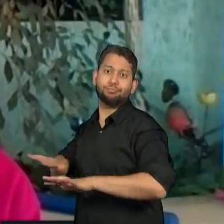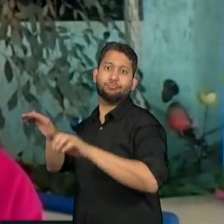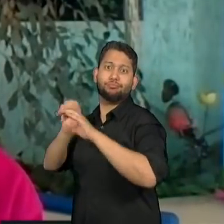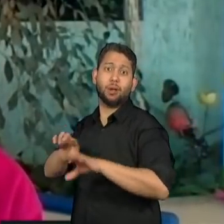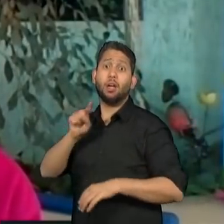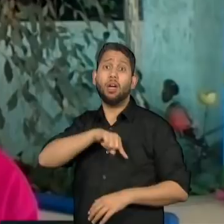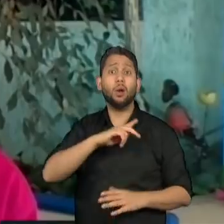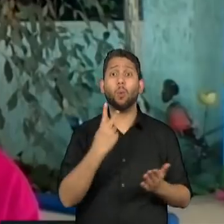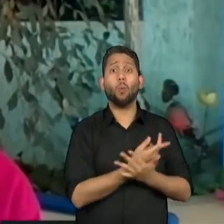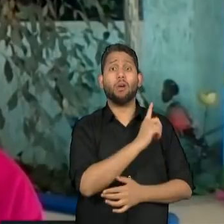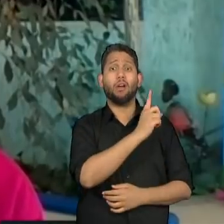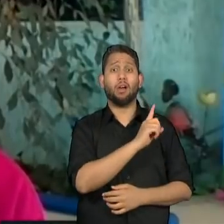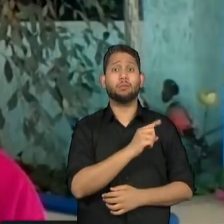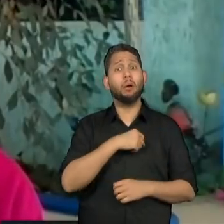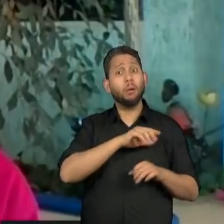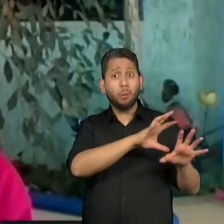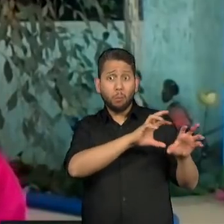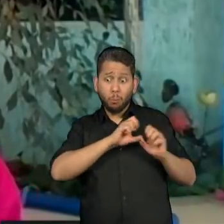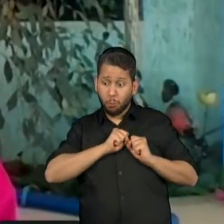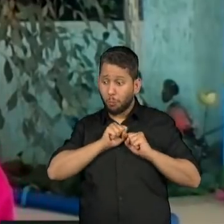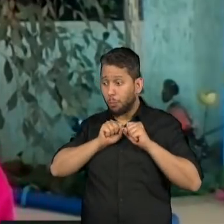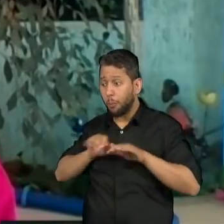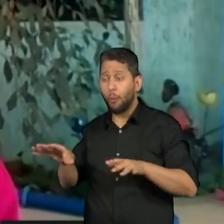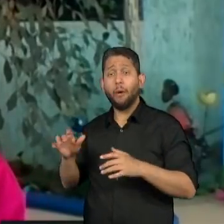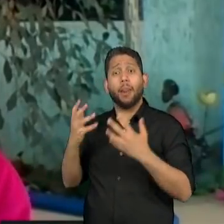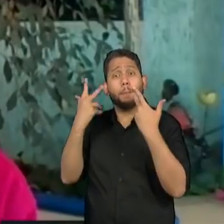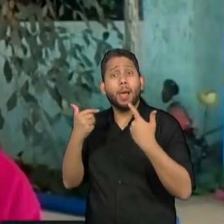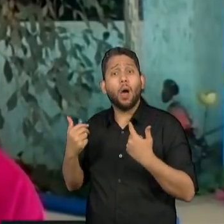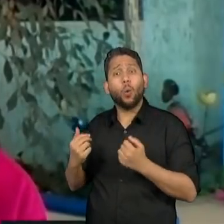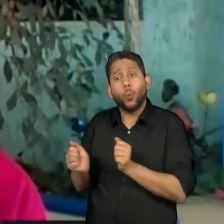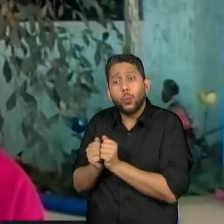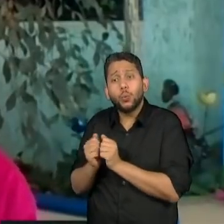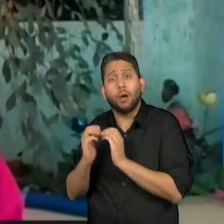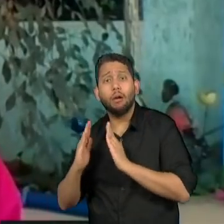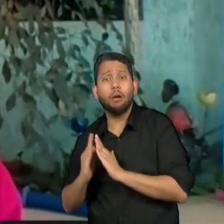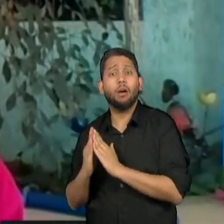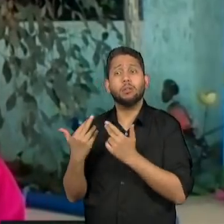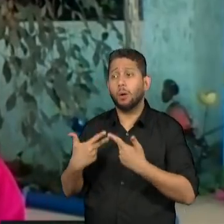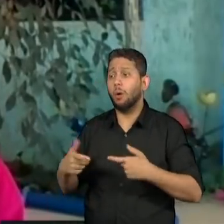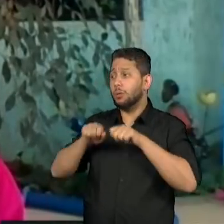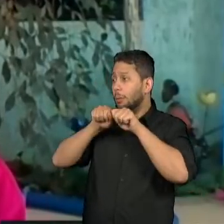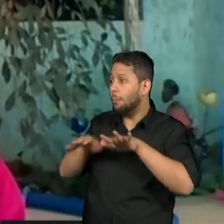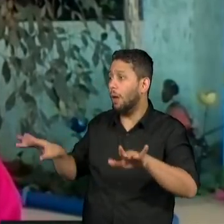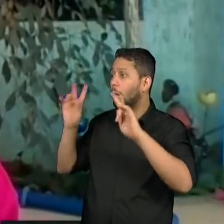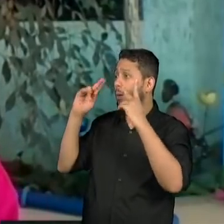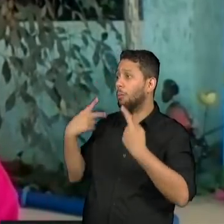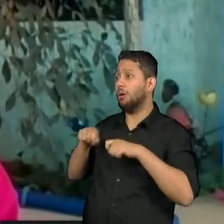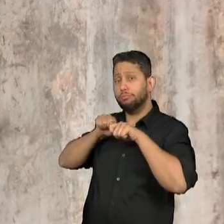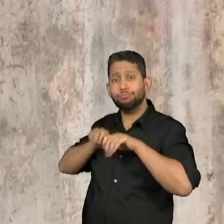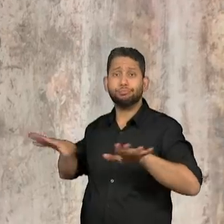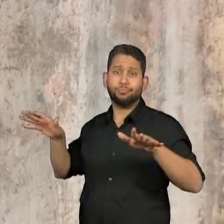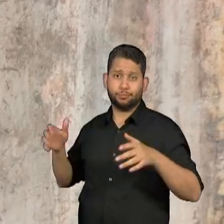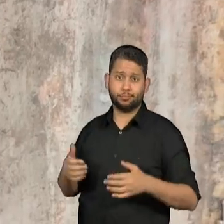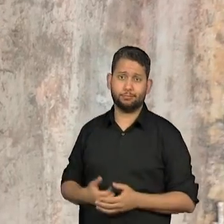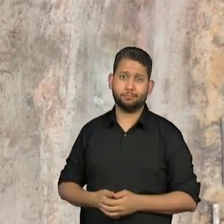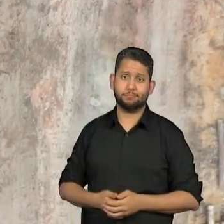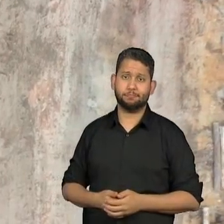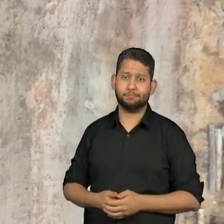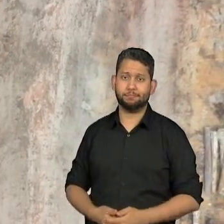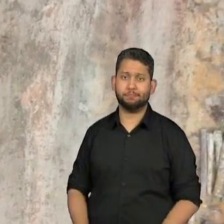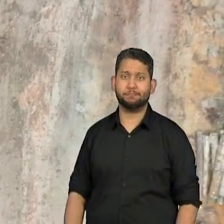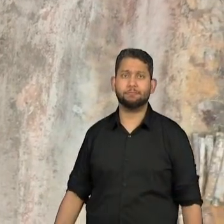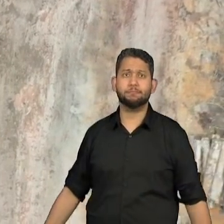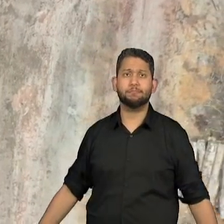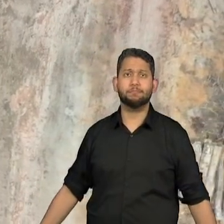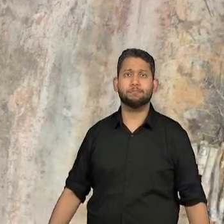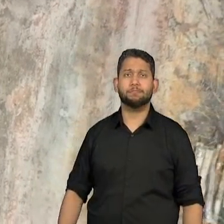esses organismos, esses micro-organismos, acabem achando novos hospedeiros, que é o que aconteceu, por exemplo, com o coronavírus.